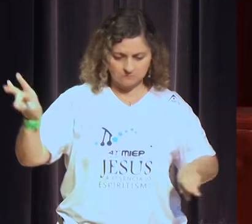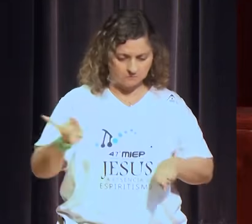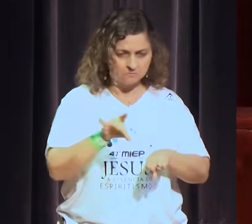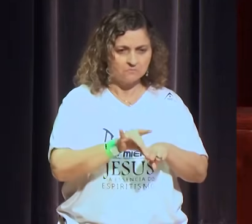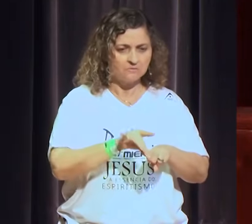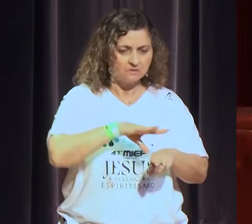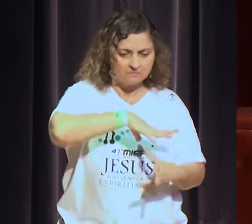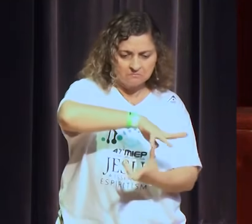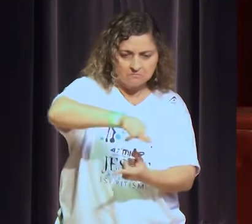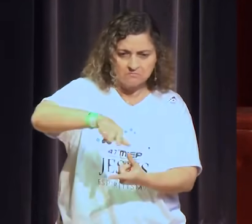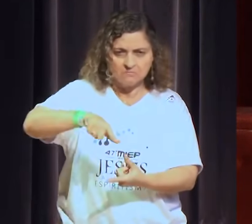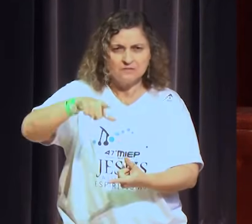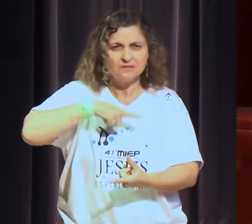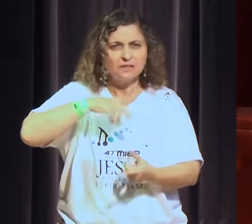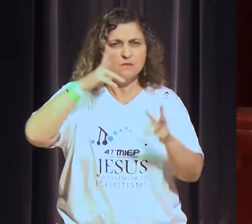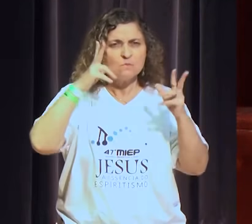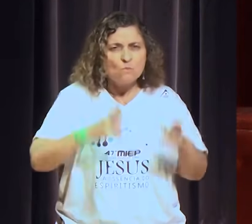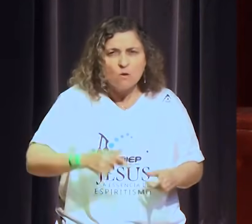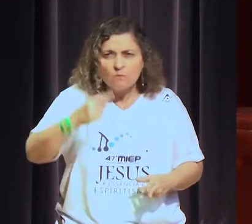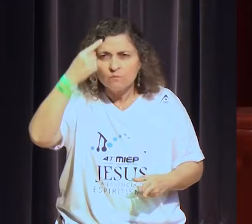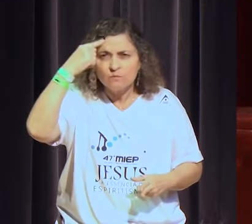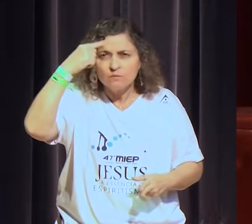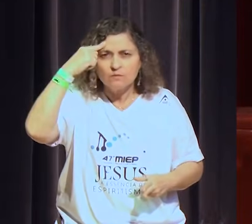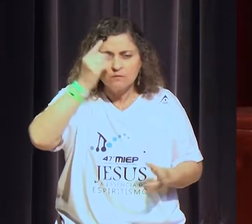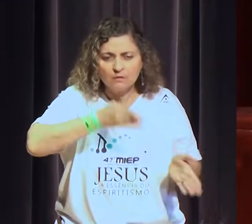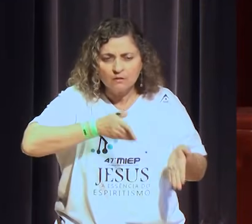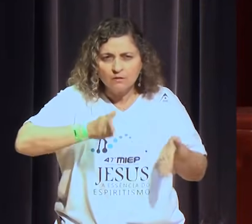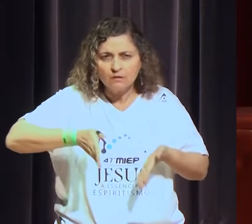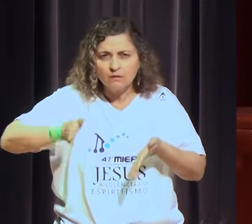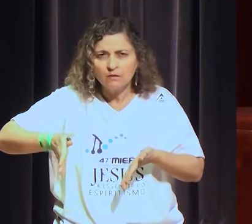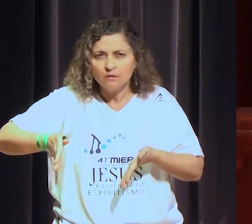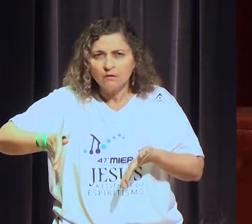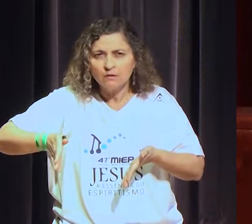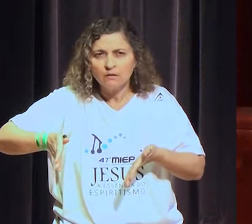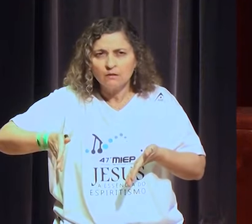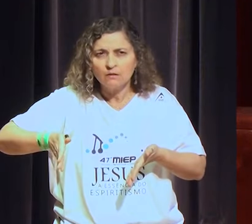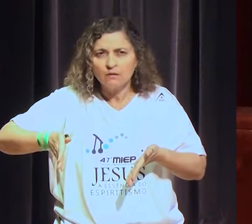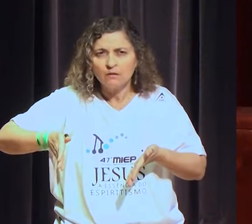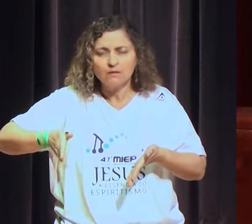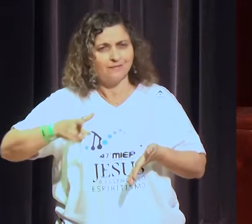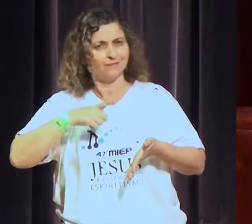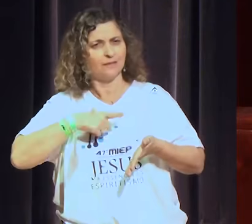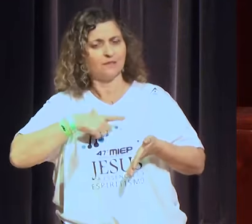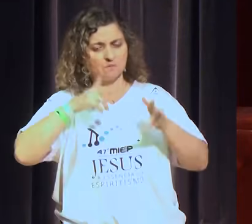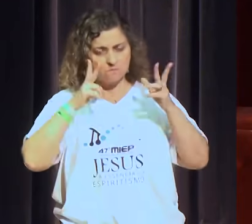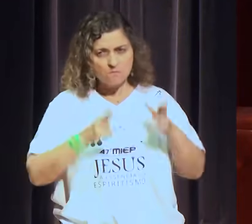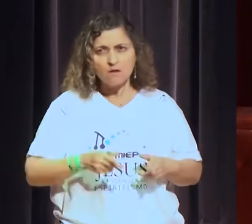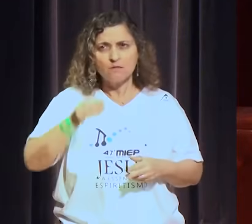Então, como esperar deles uma mesma experiência religiosa?